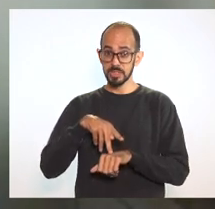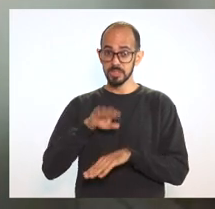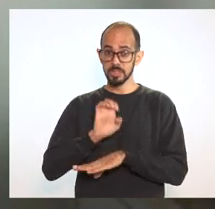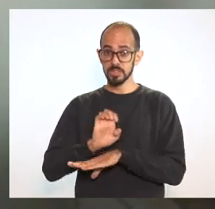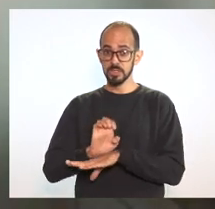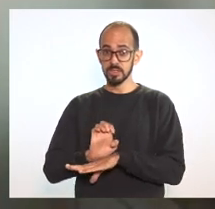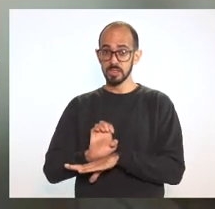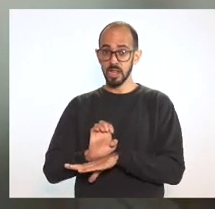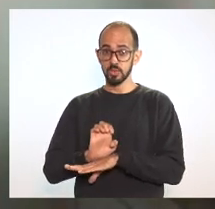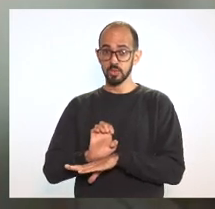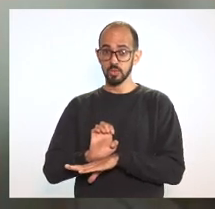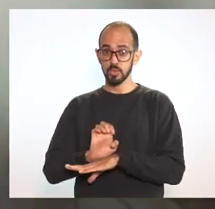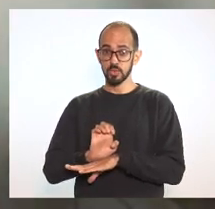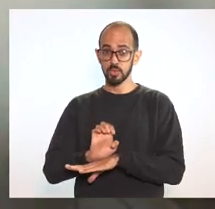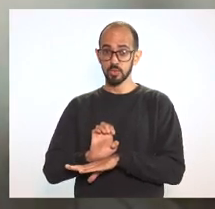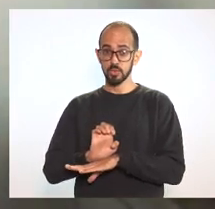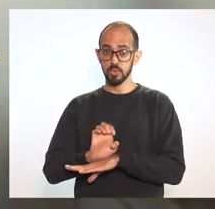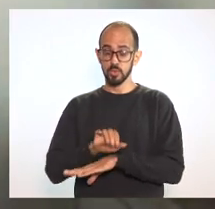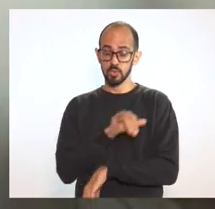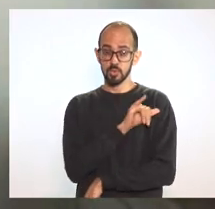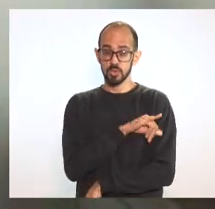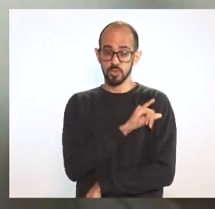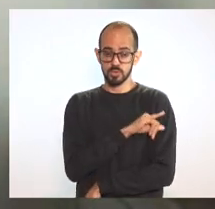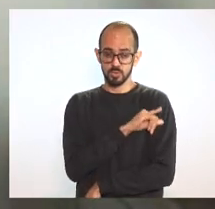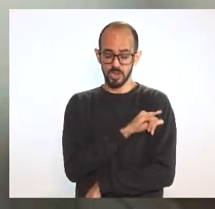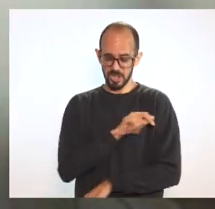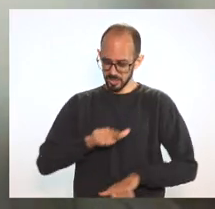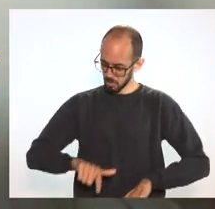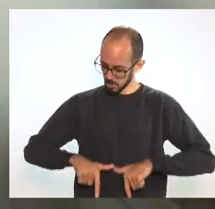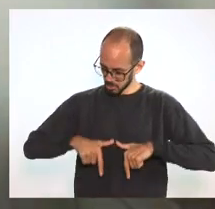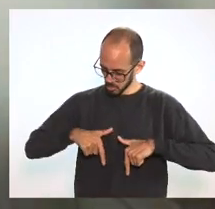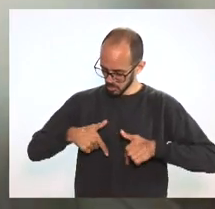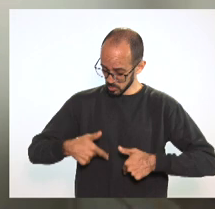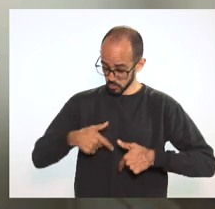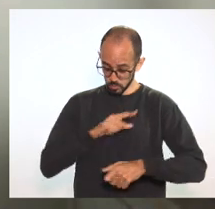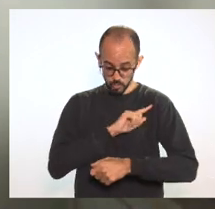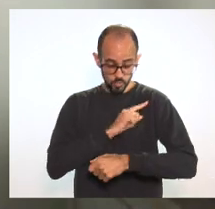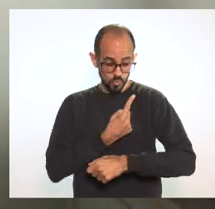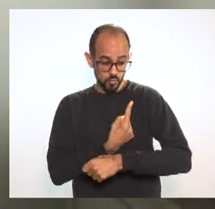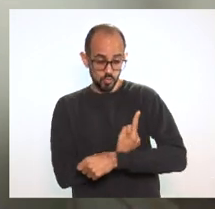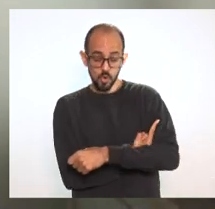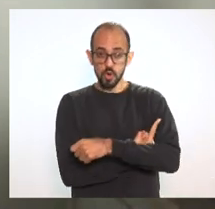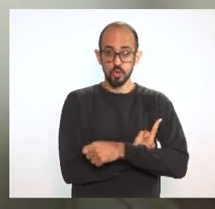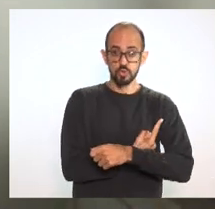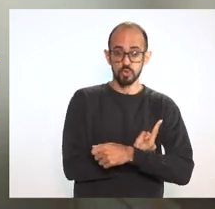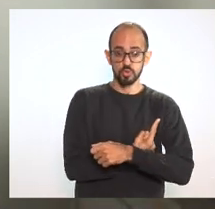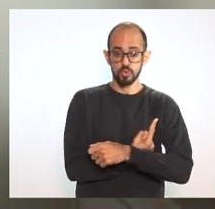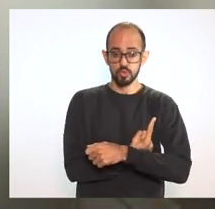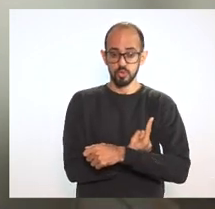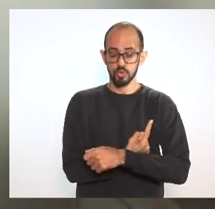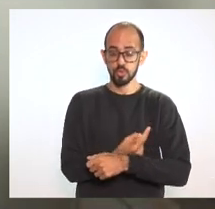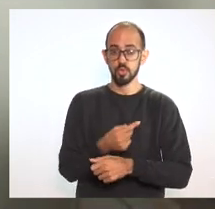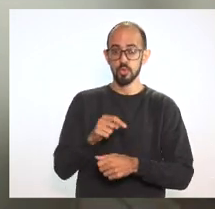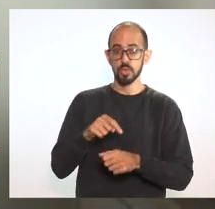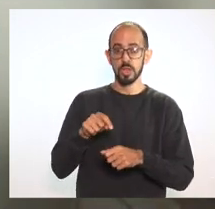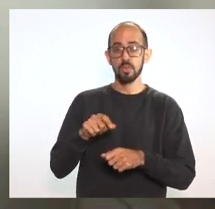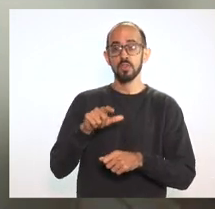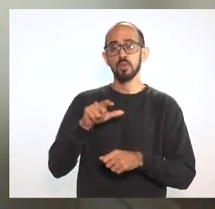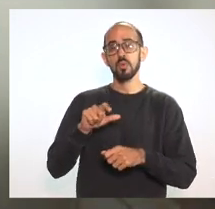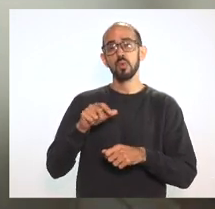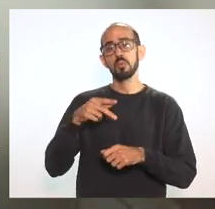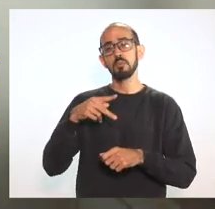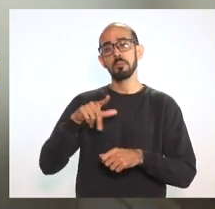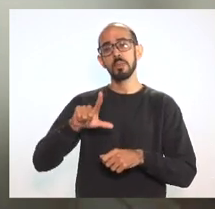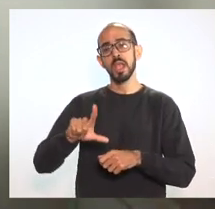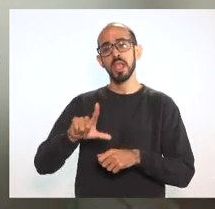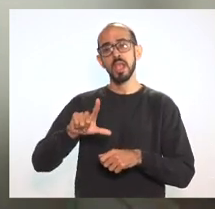O Rio de Janeiro, pelo esforço desse parlamento, de autoria aí projeto do deputado André Siciliano,